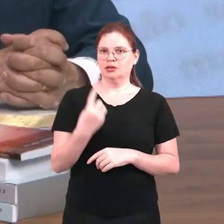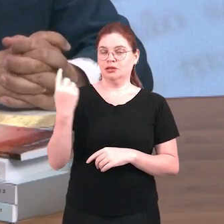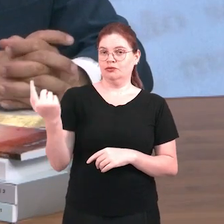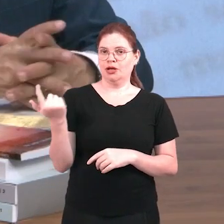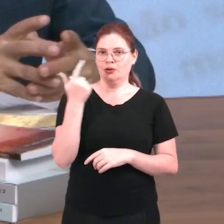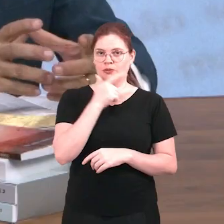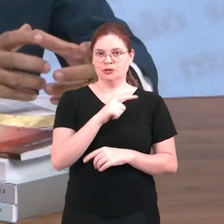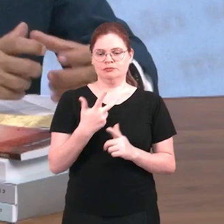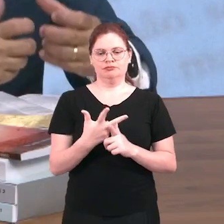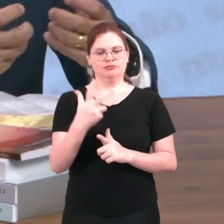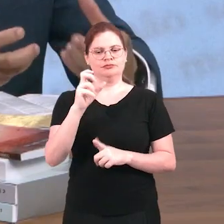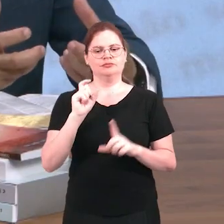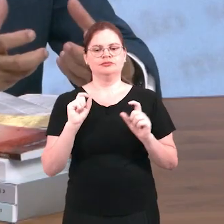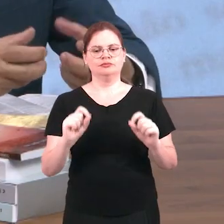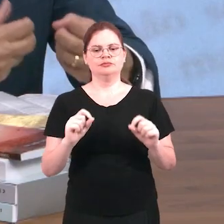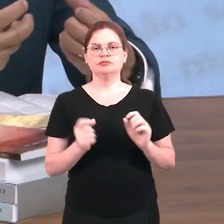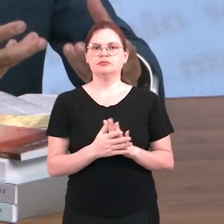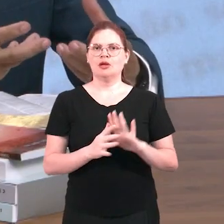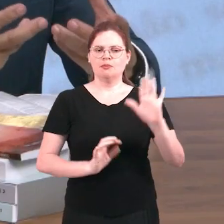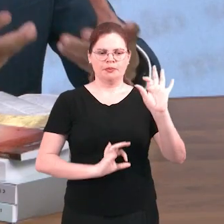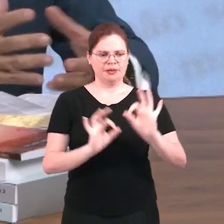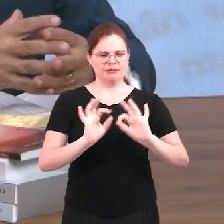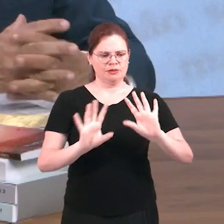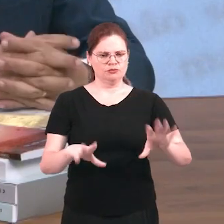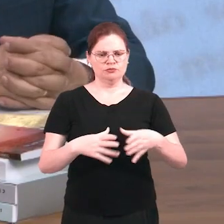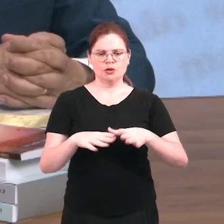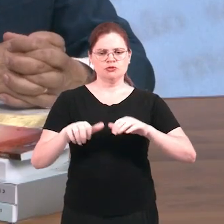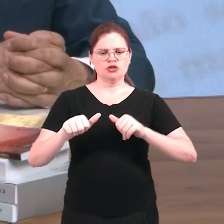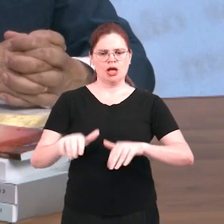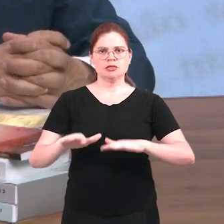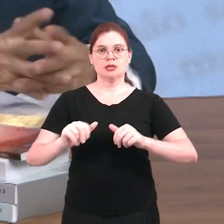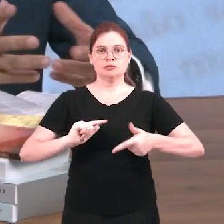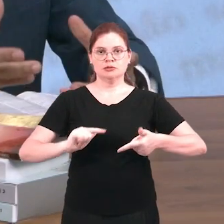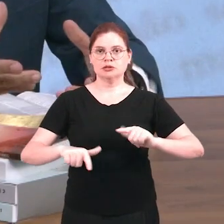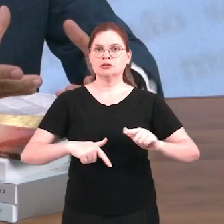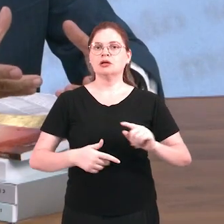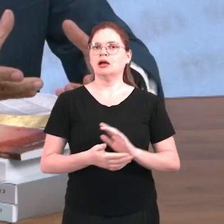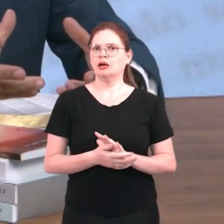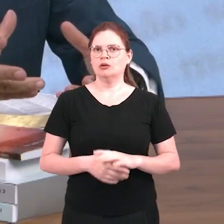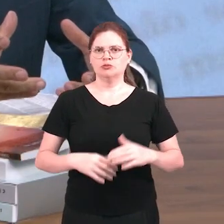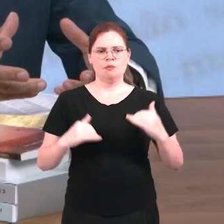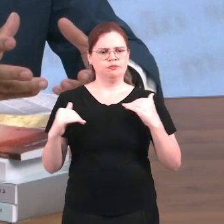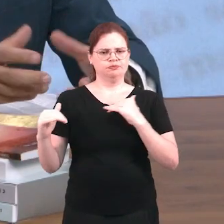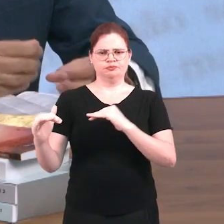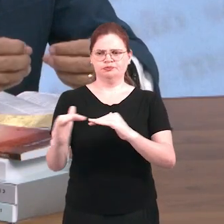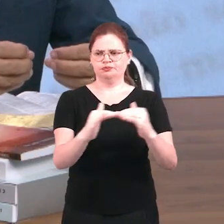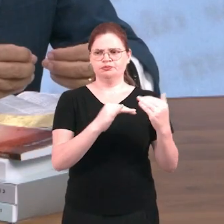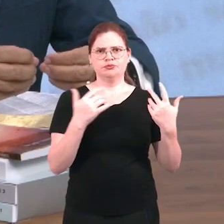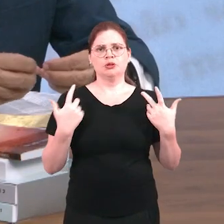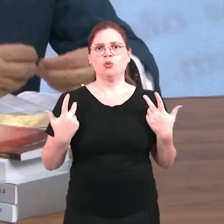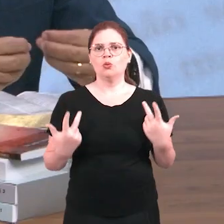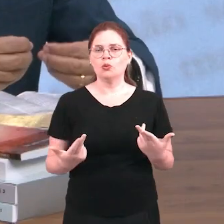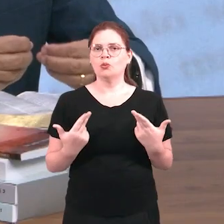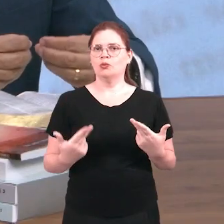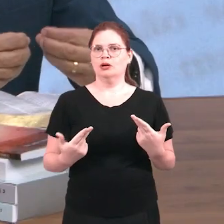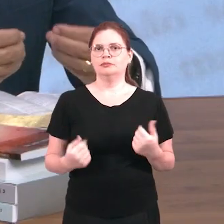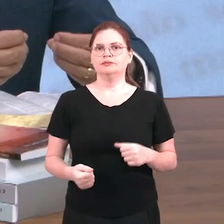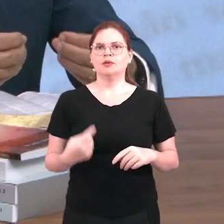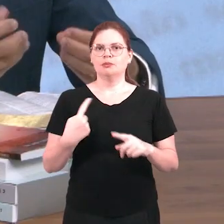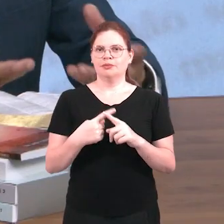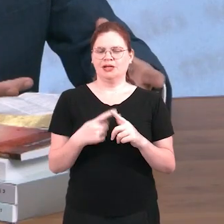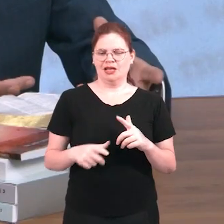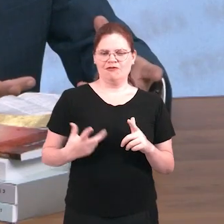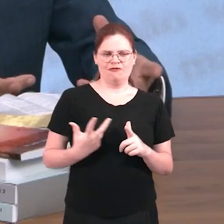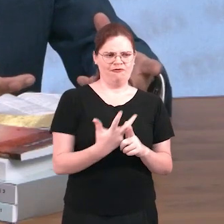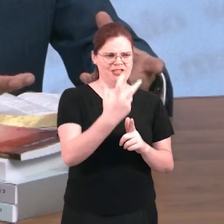realizou foi equipar o exército de Israel. As conquistas de Davi geraram vários